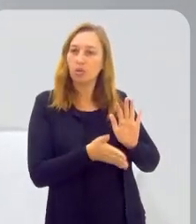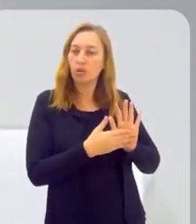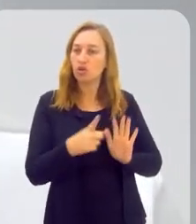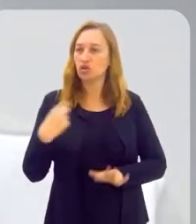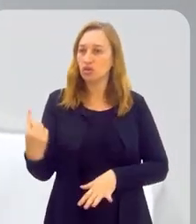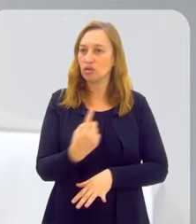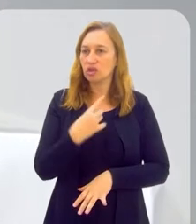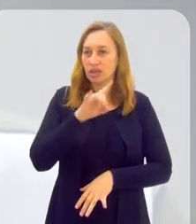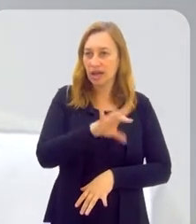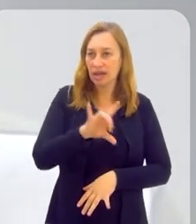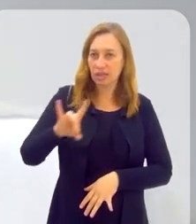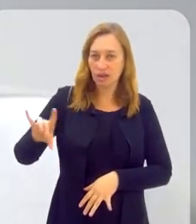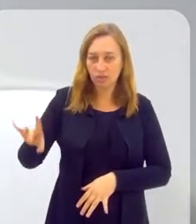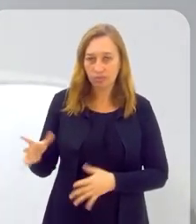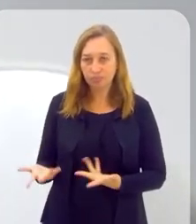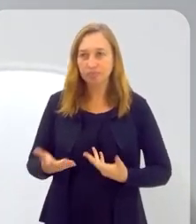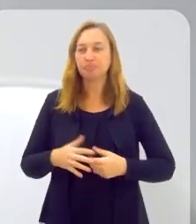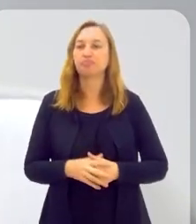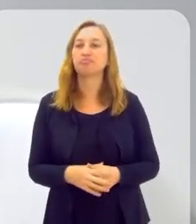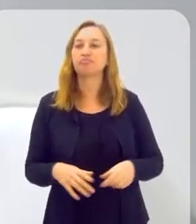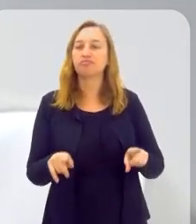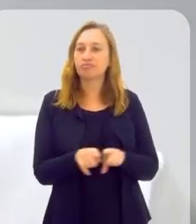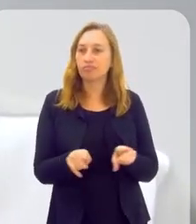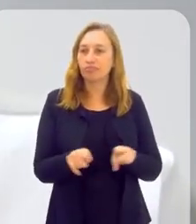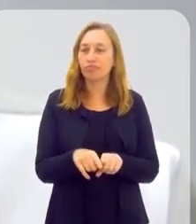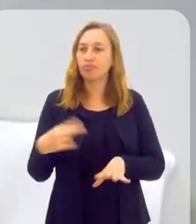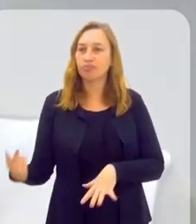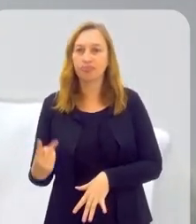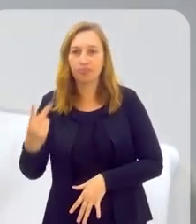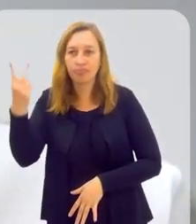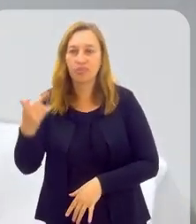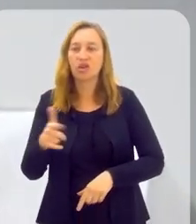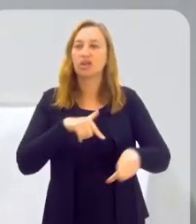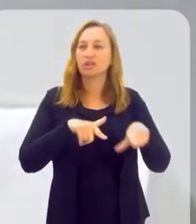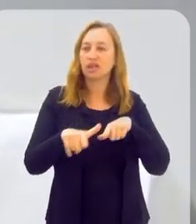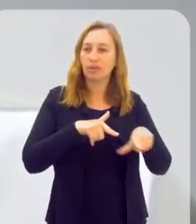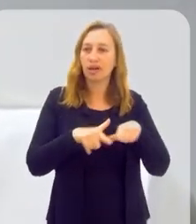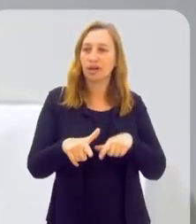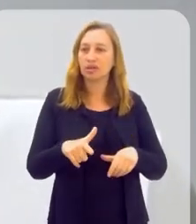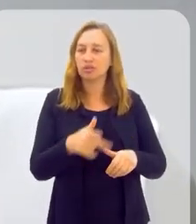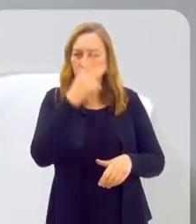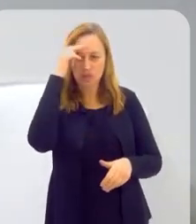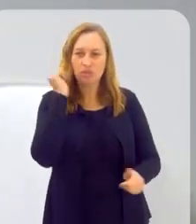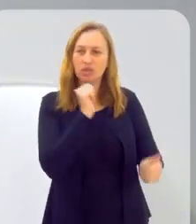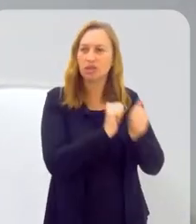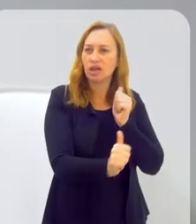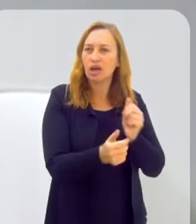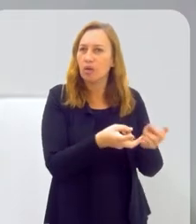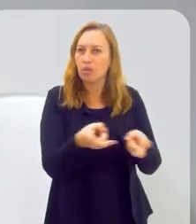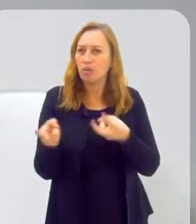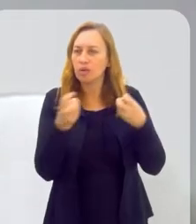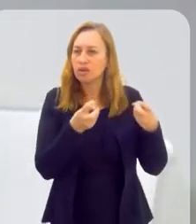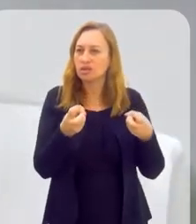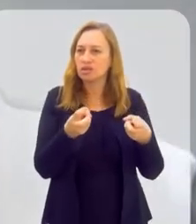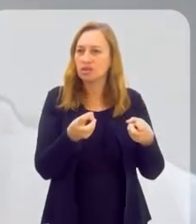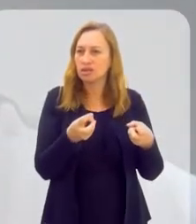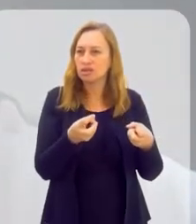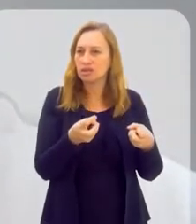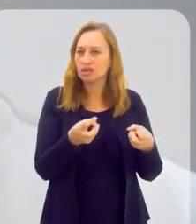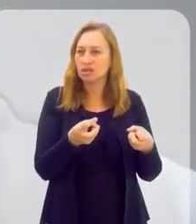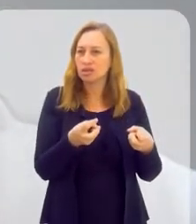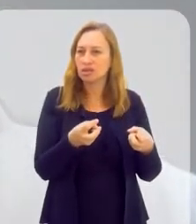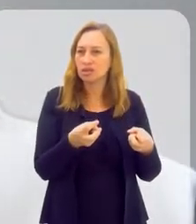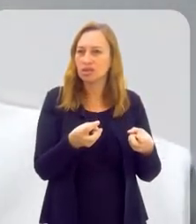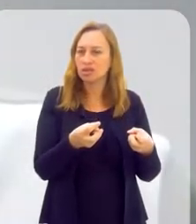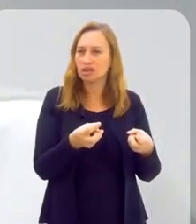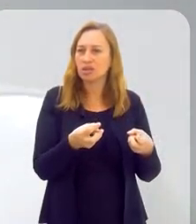intervenção a cada uma das pessoas. E isto passa também pelos valores, porque nós trabalhamos com atletas que percebemos que a maturidade deles